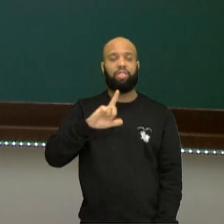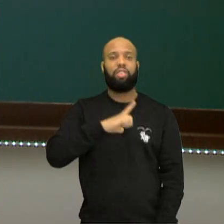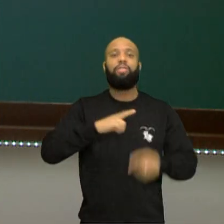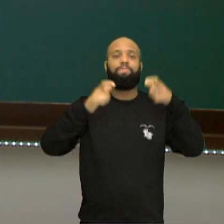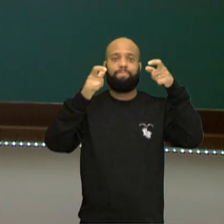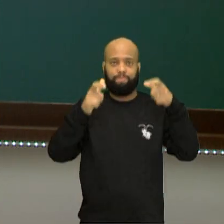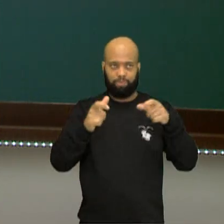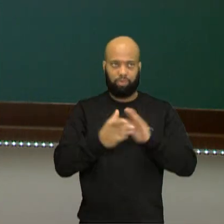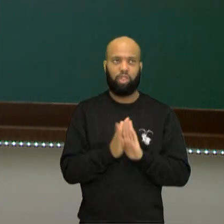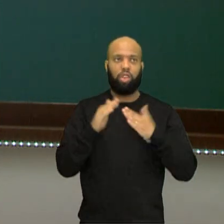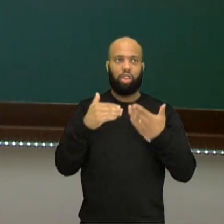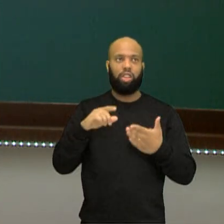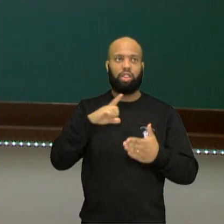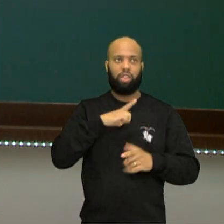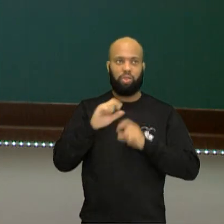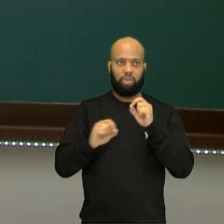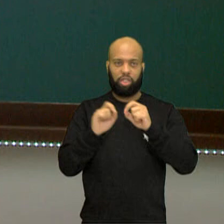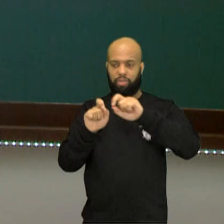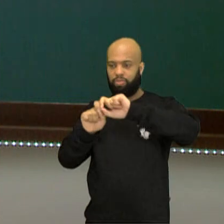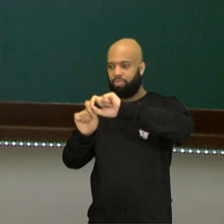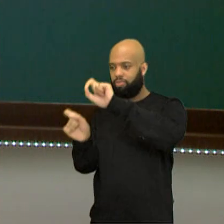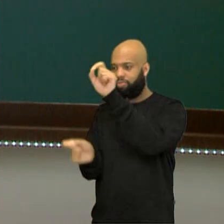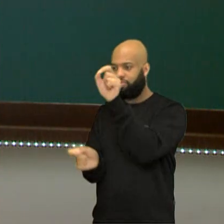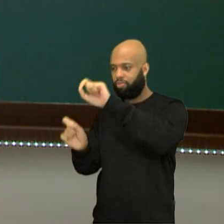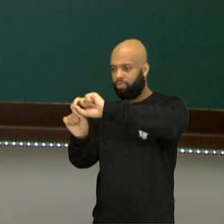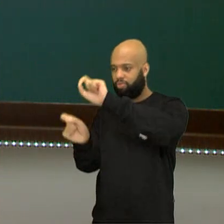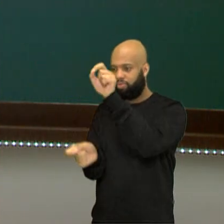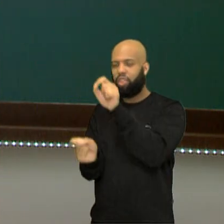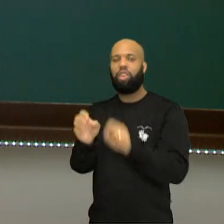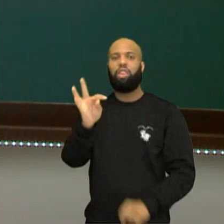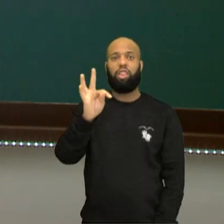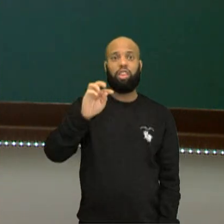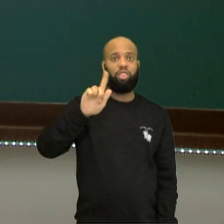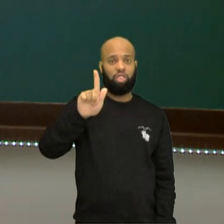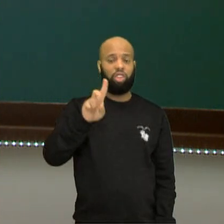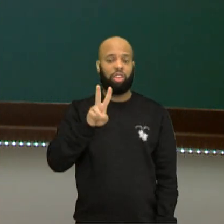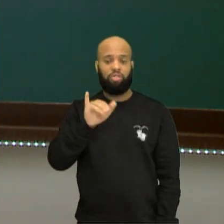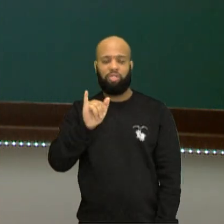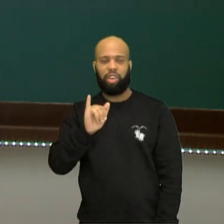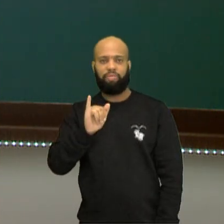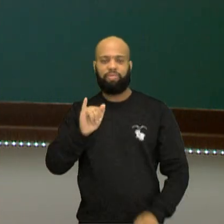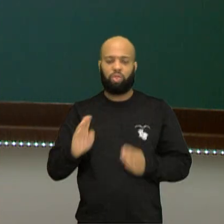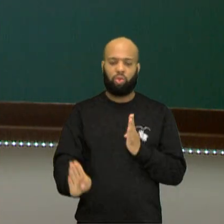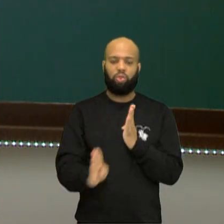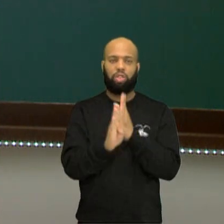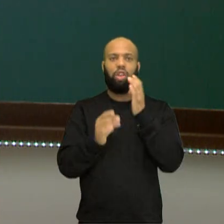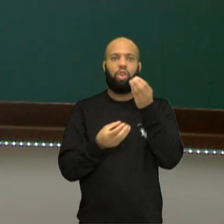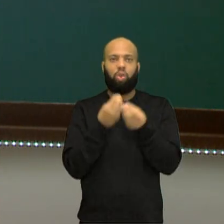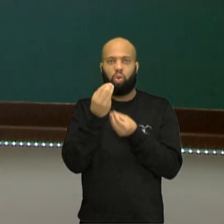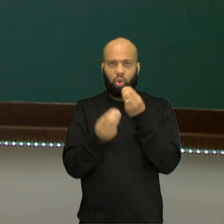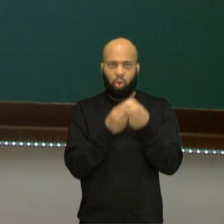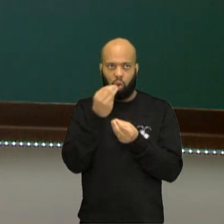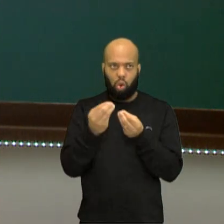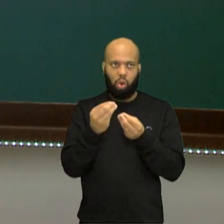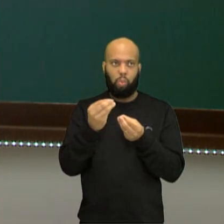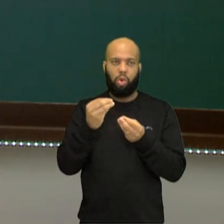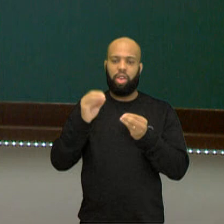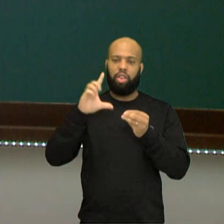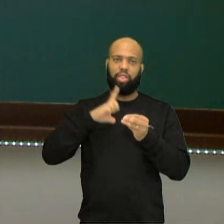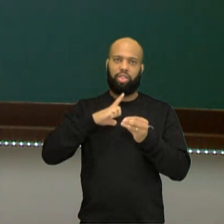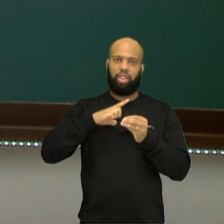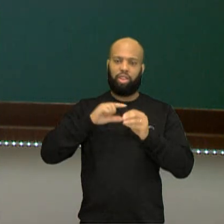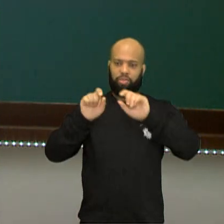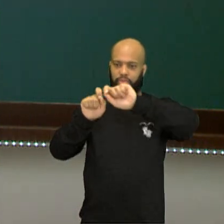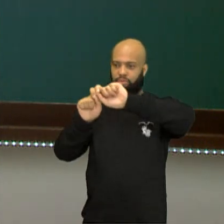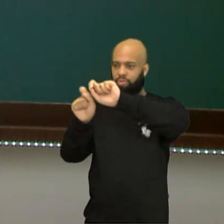é um arco e nós vamos encontrar o valor da tangente de um arco na projeção desse arco sobre